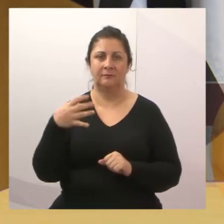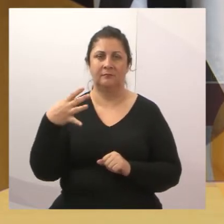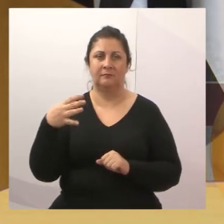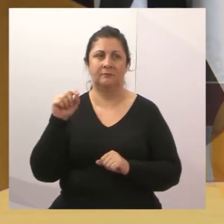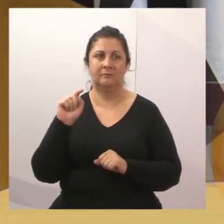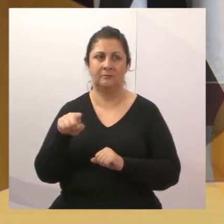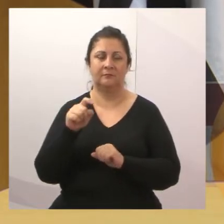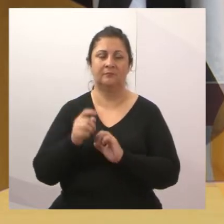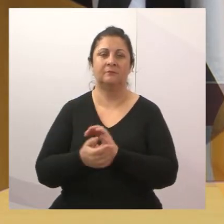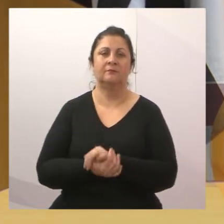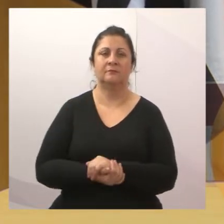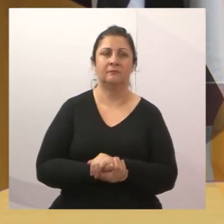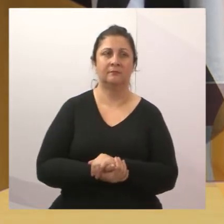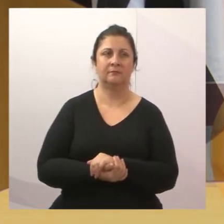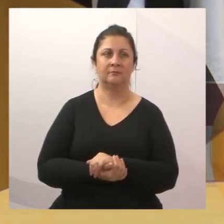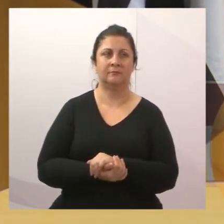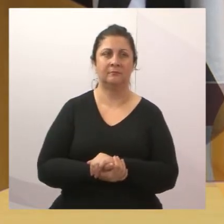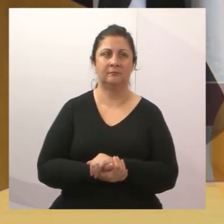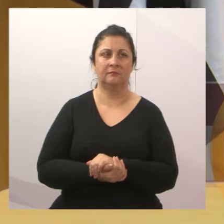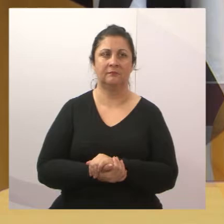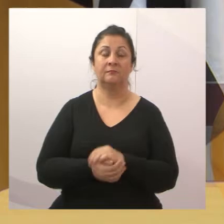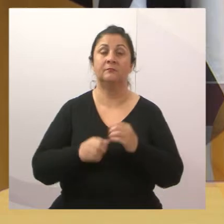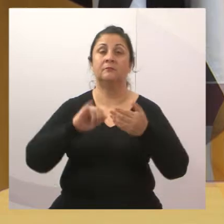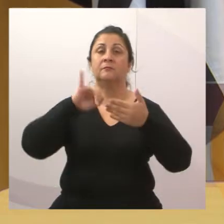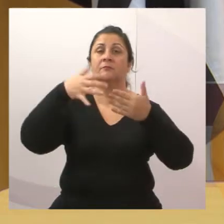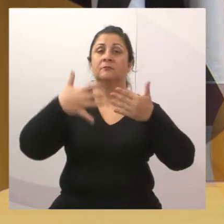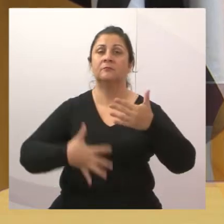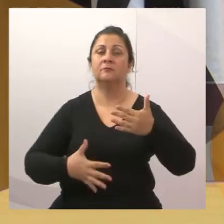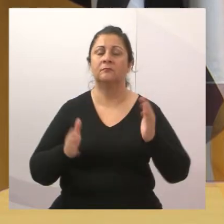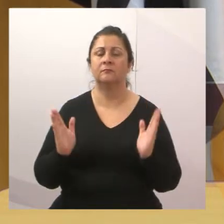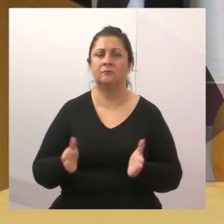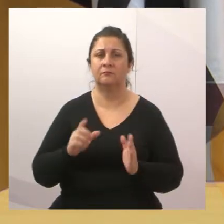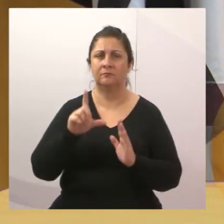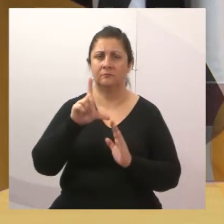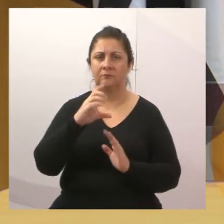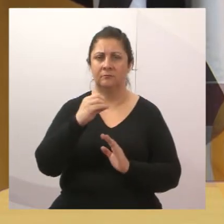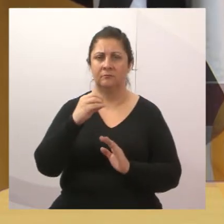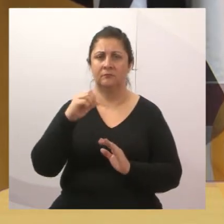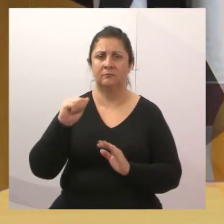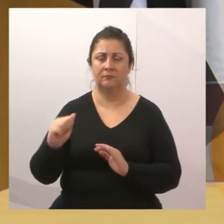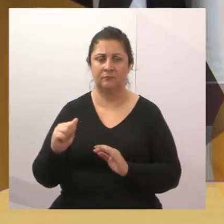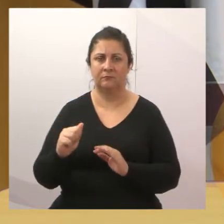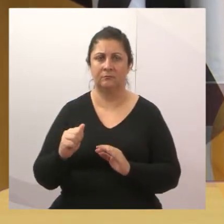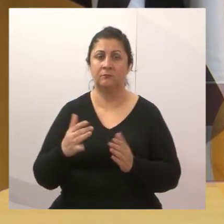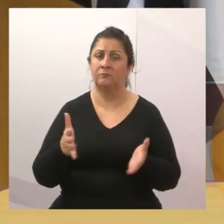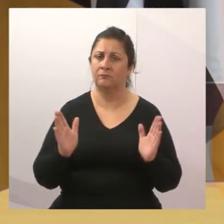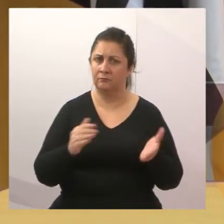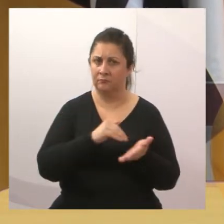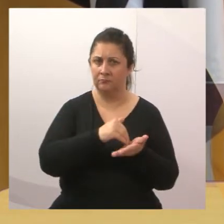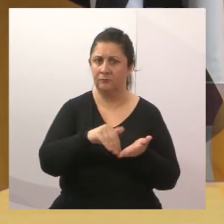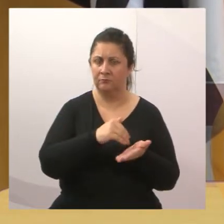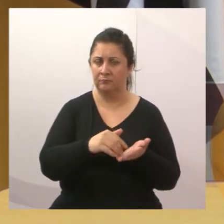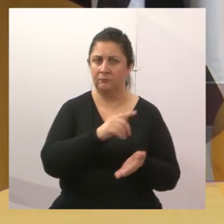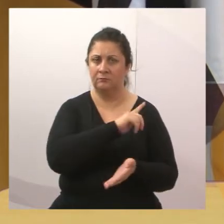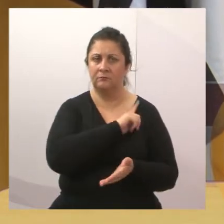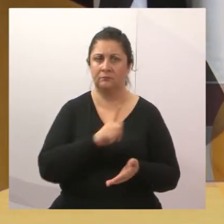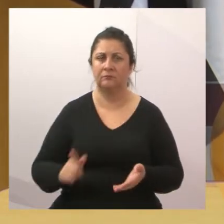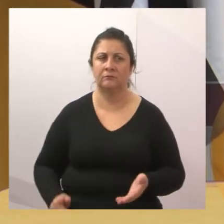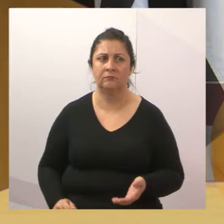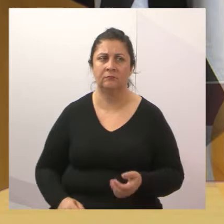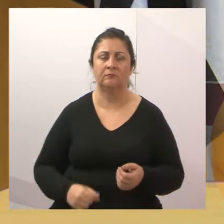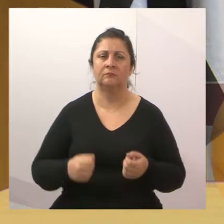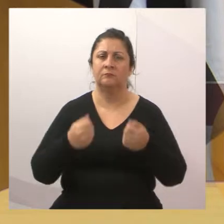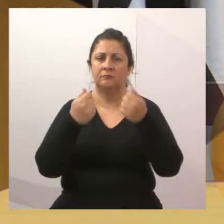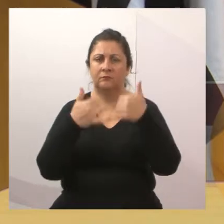3.364.431 reais. O que a gente justifica hoje na LOA, e foi explanado muito pelo secretário de Governo, Celso, quando a gente teve